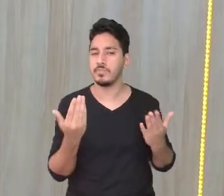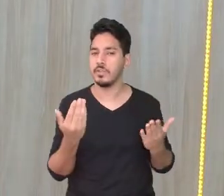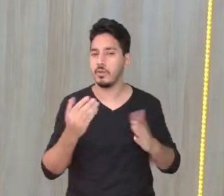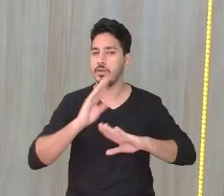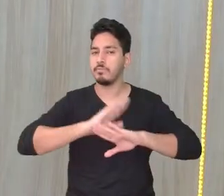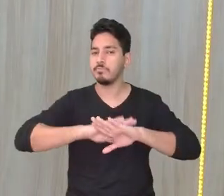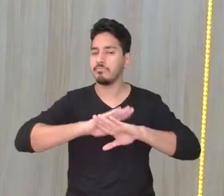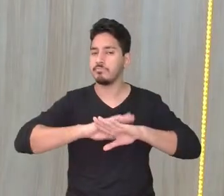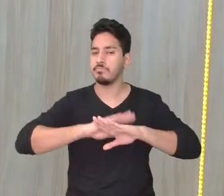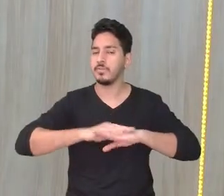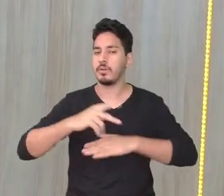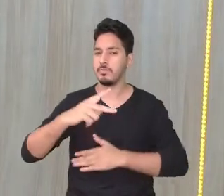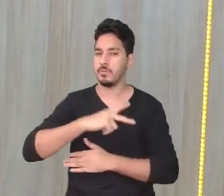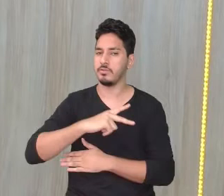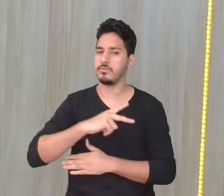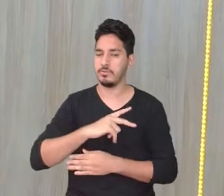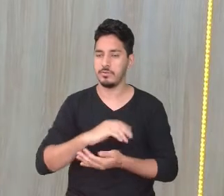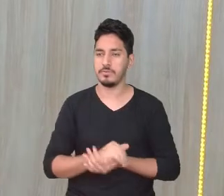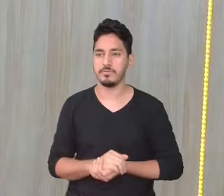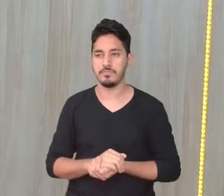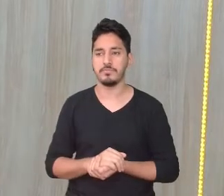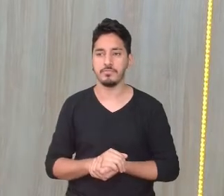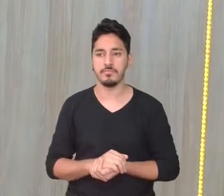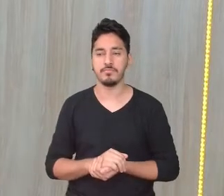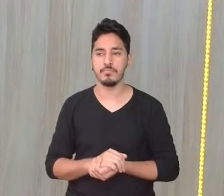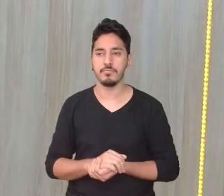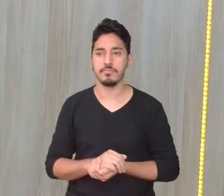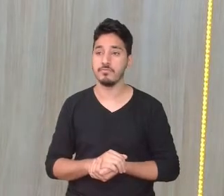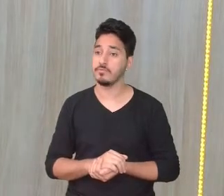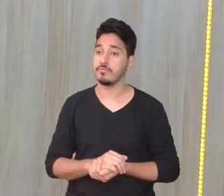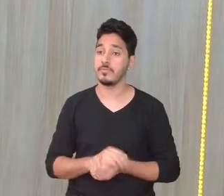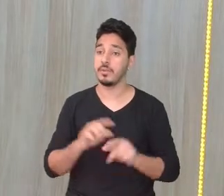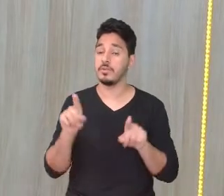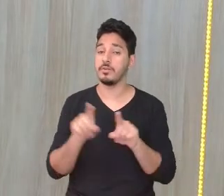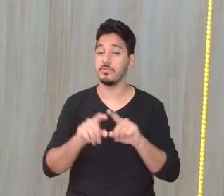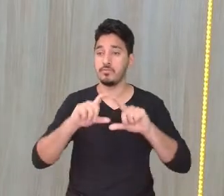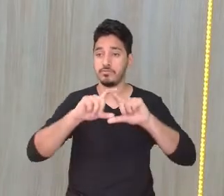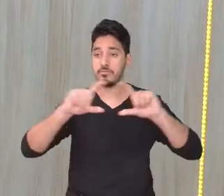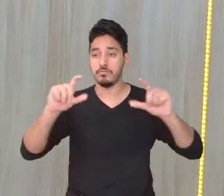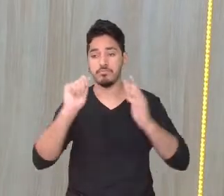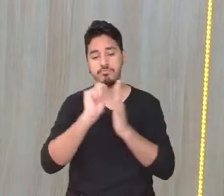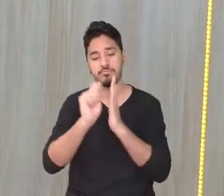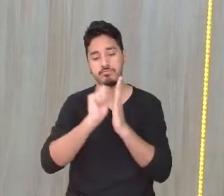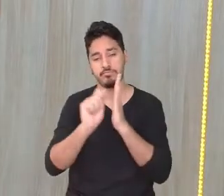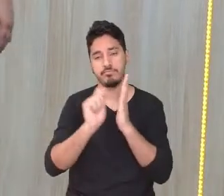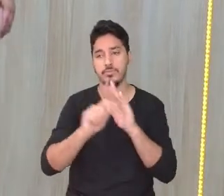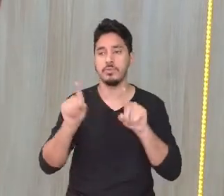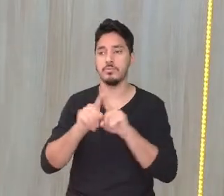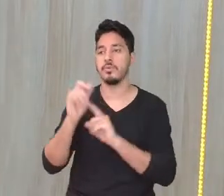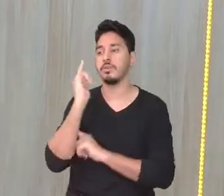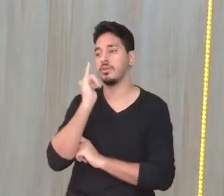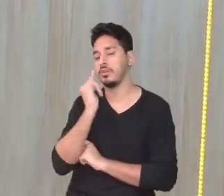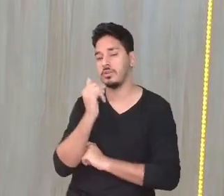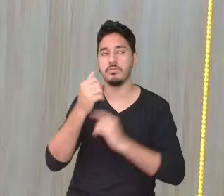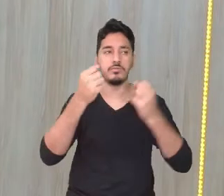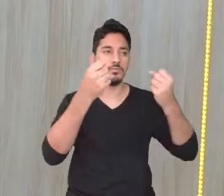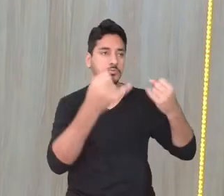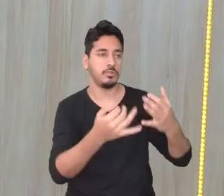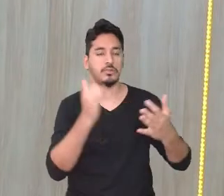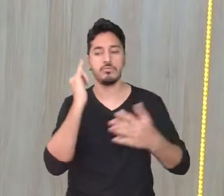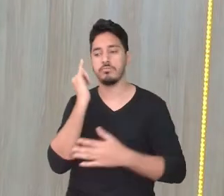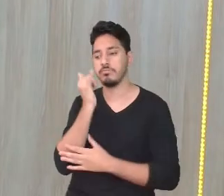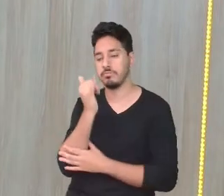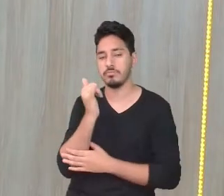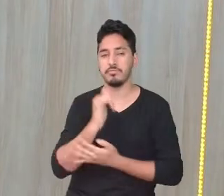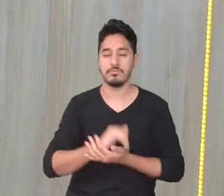muito particular, todos esses relatos. E tem uma parte do texto descritiva e narrativa. A gente descreve e a gente narra.